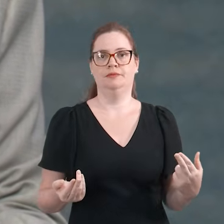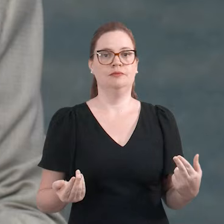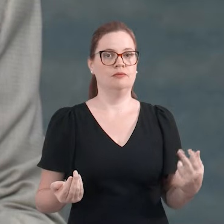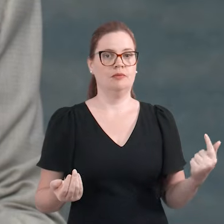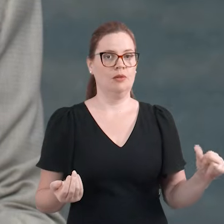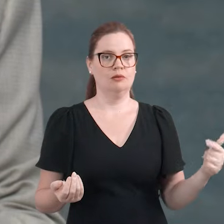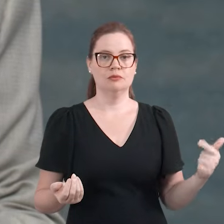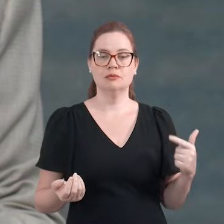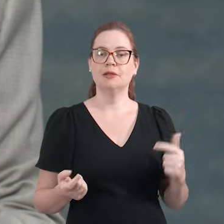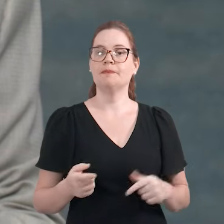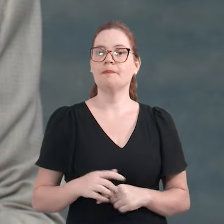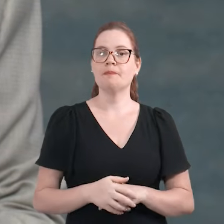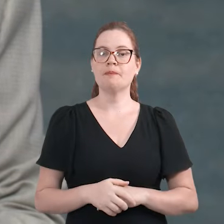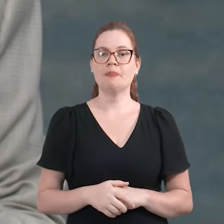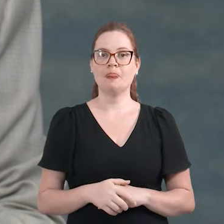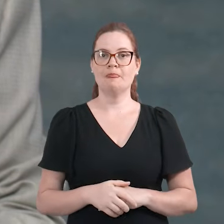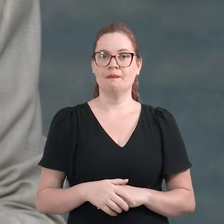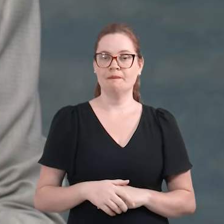têm